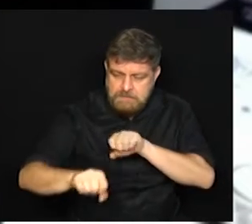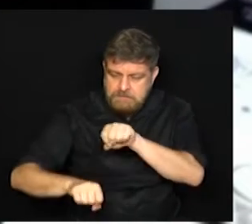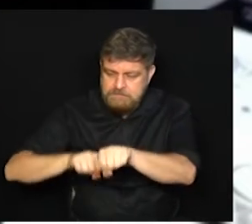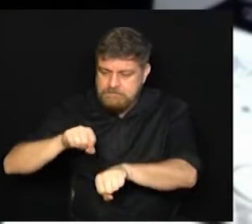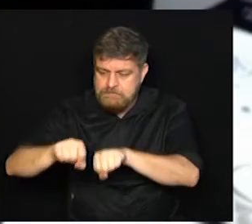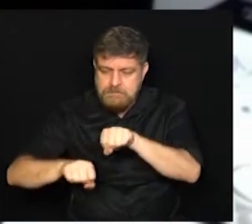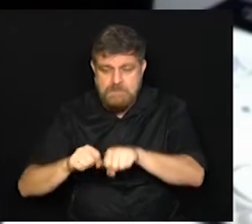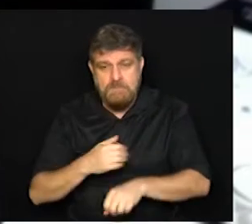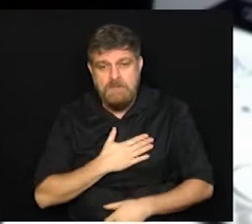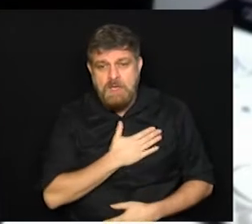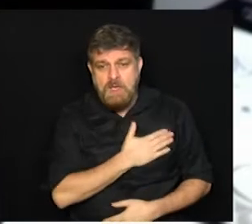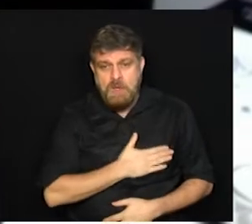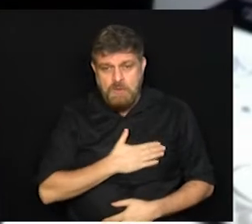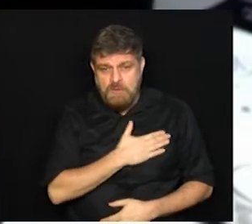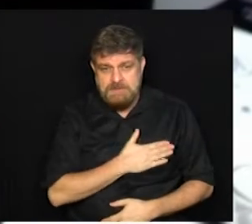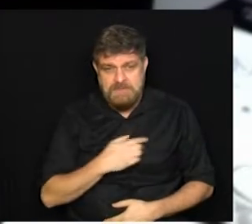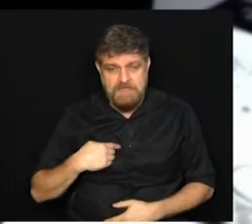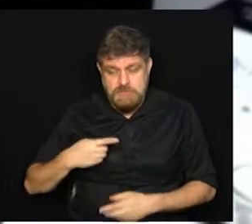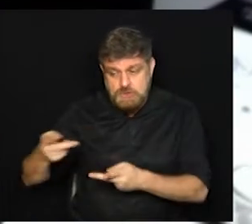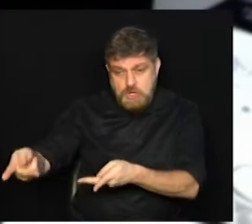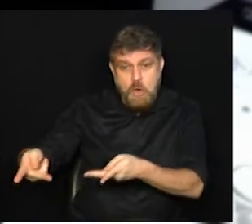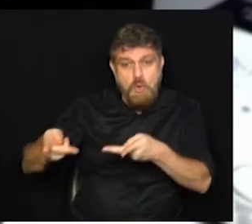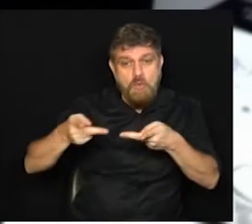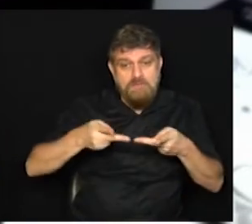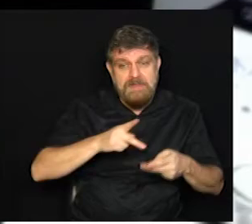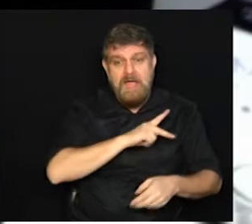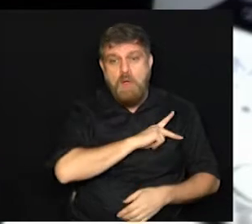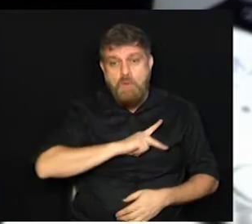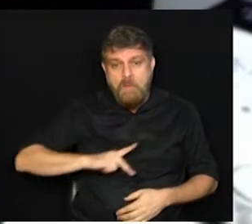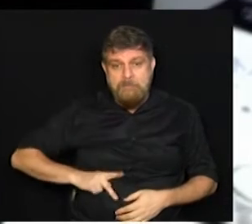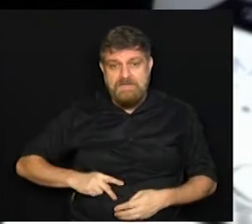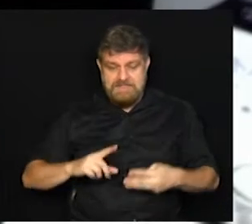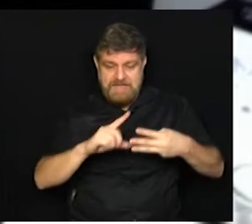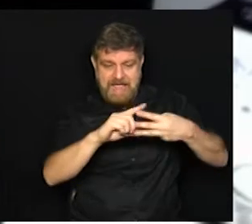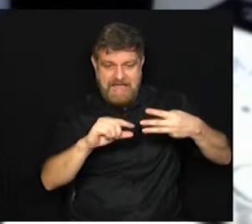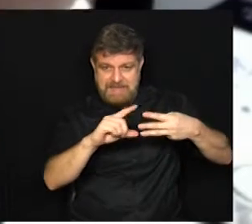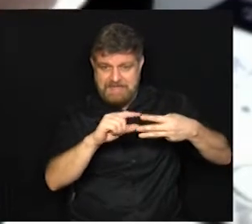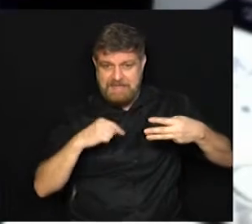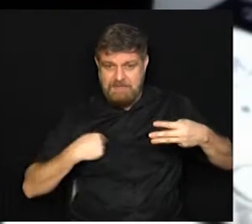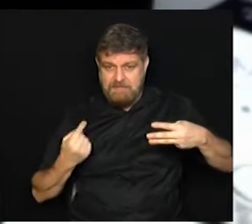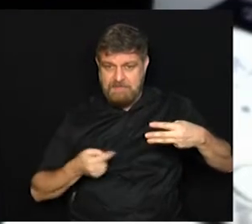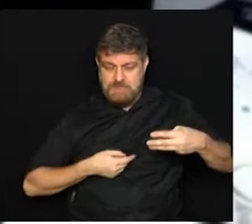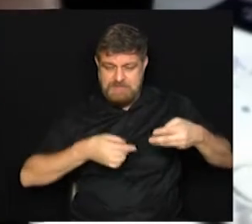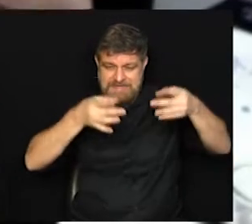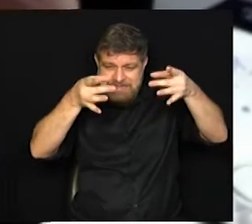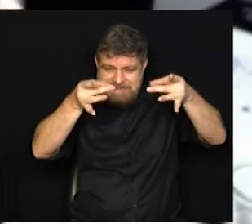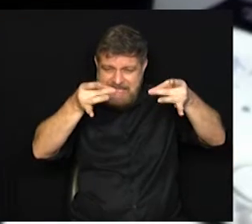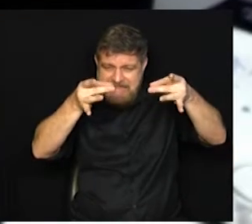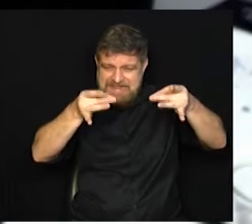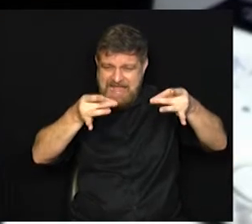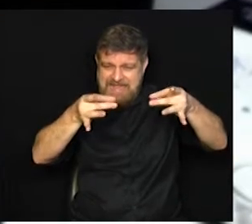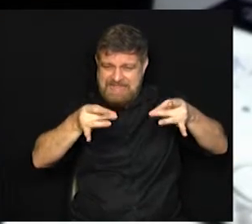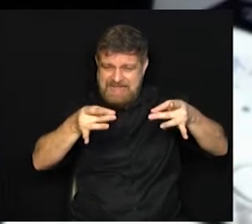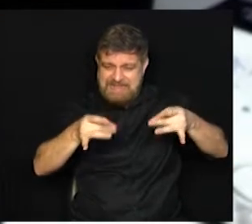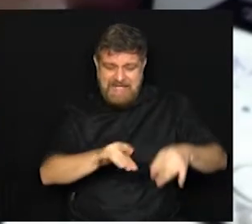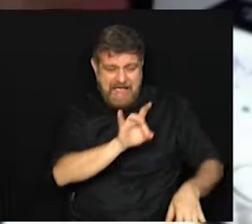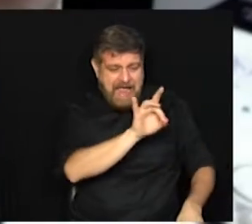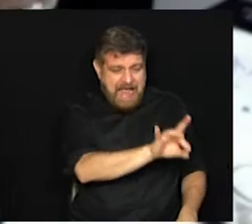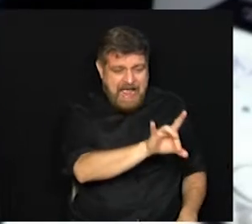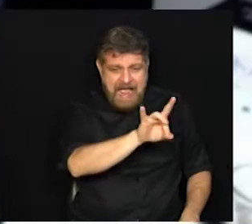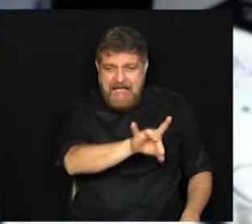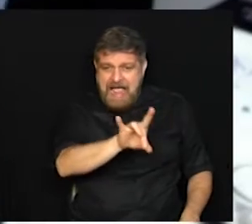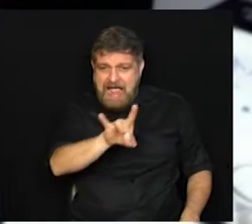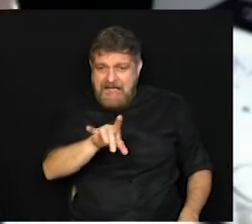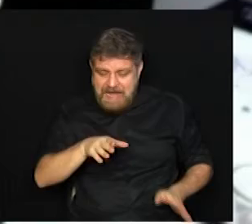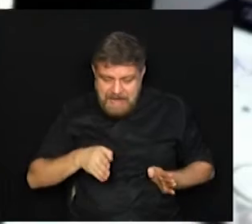próxima oportunidade, já chamar o presidente da INDEC para a gente falar detalhadamente cada ciclovia, que pé que está, para que a gente possa,